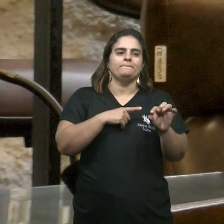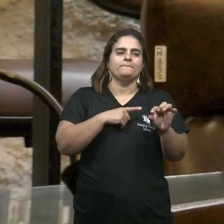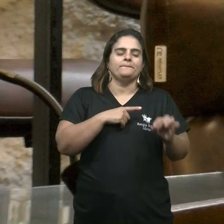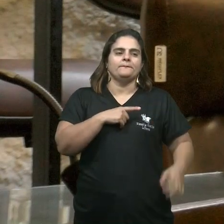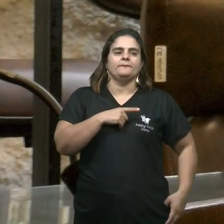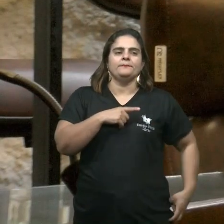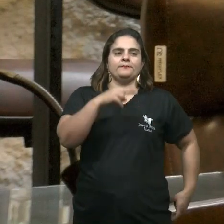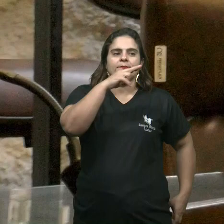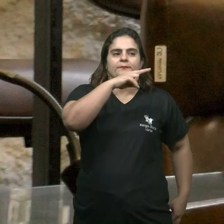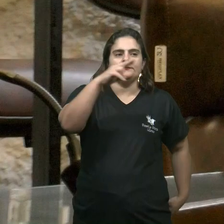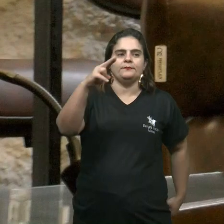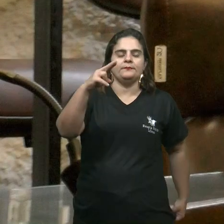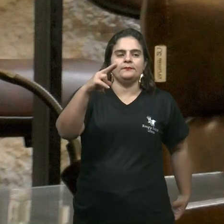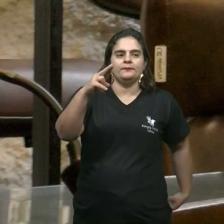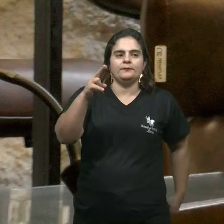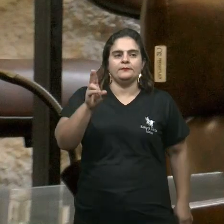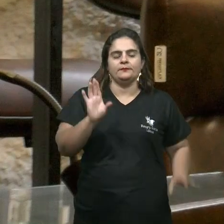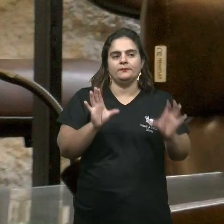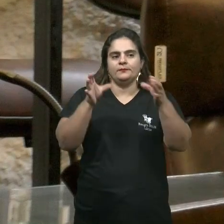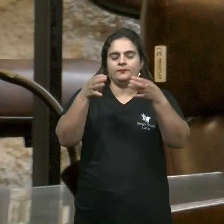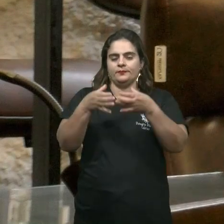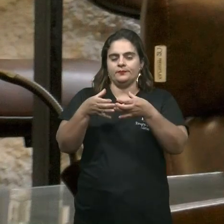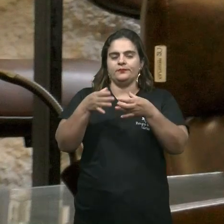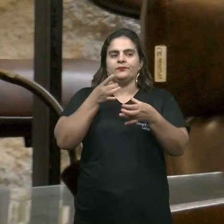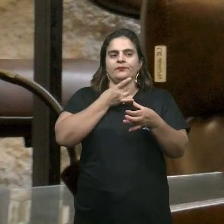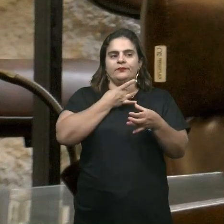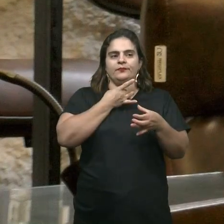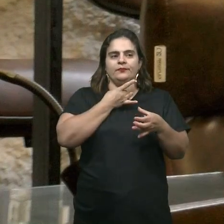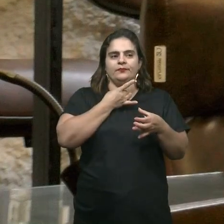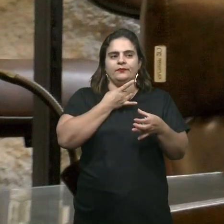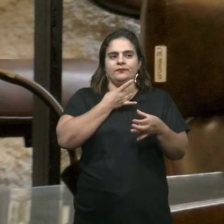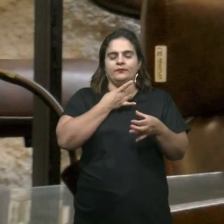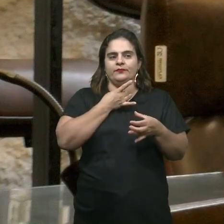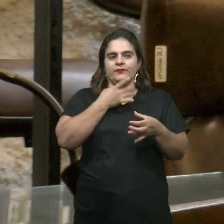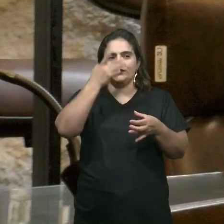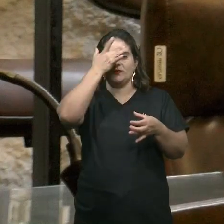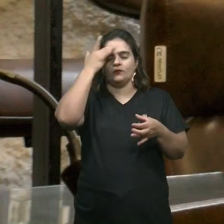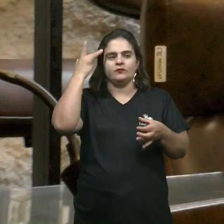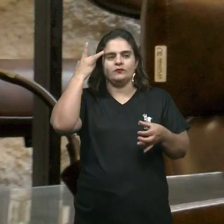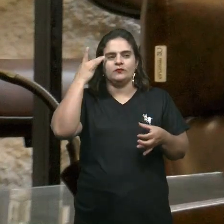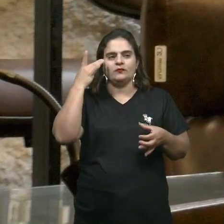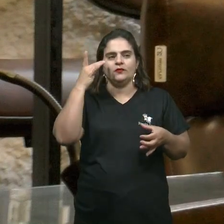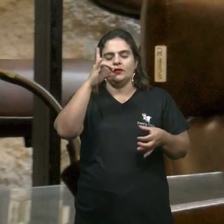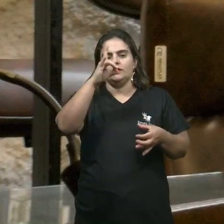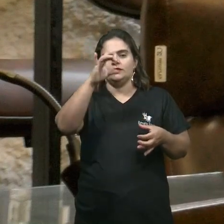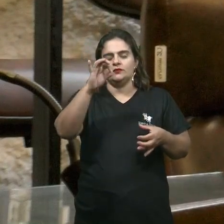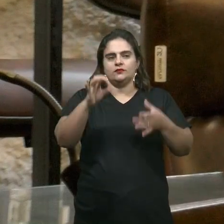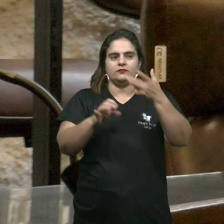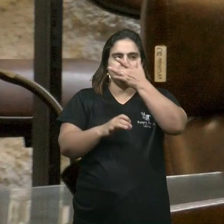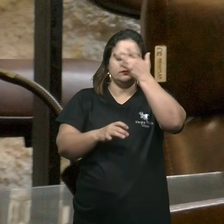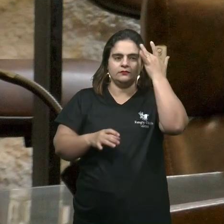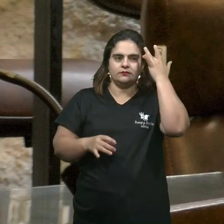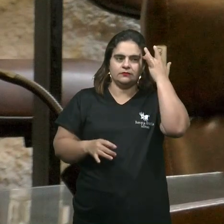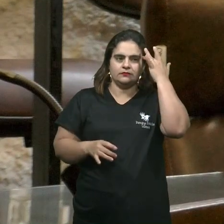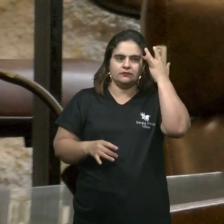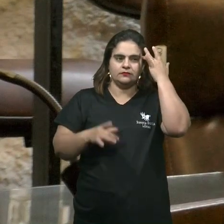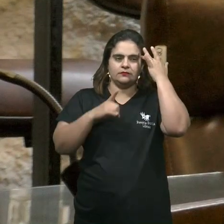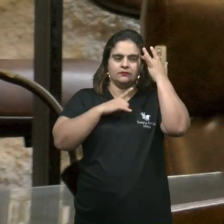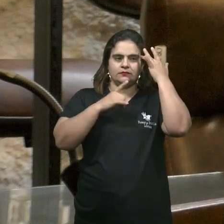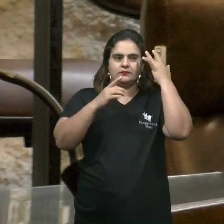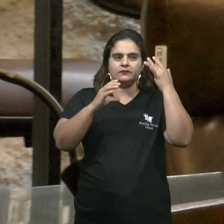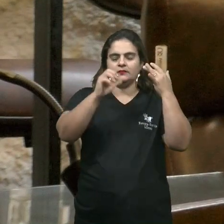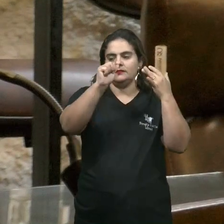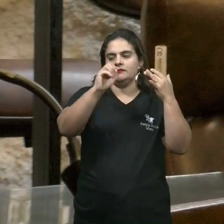com o nome Grupo Marilhense de Apoio do Doente de Câncer. É Grupo Marilhense de Apoio